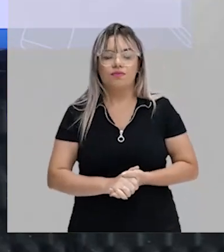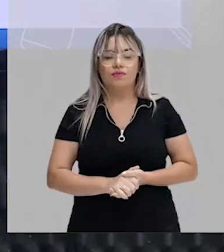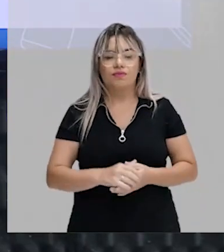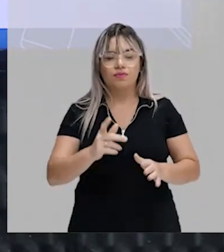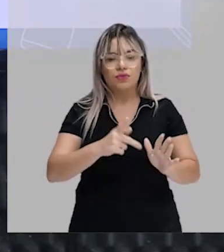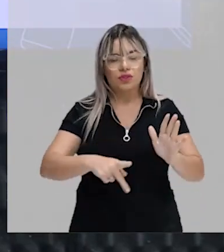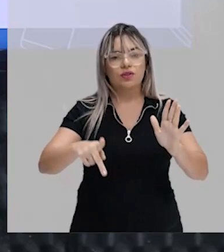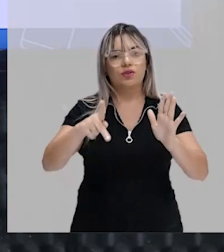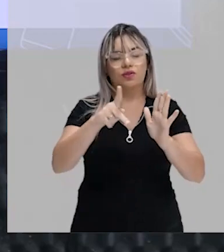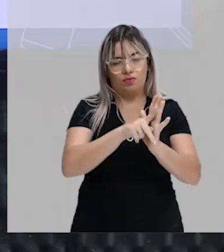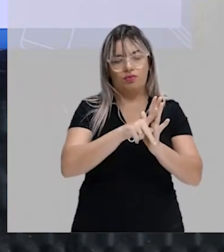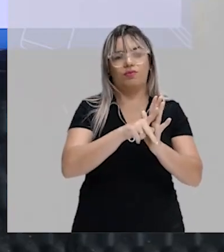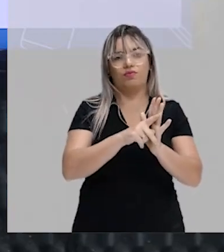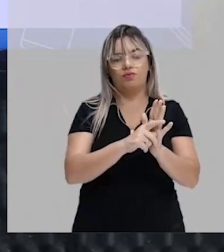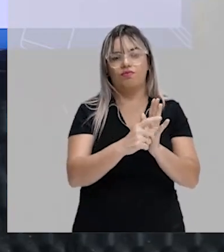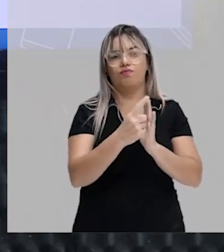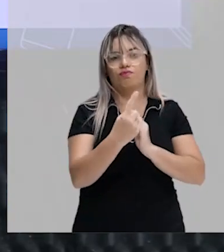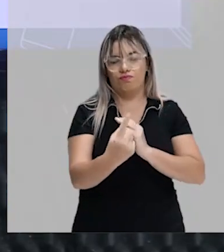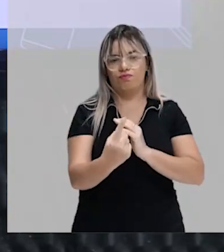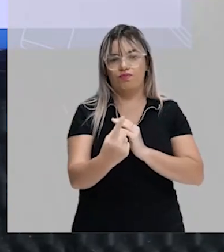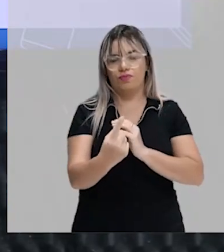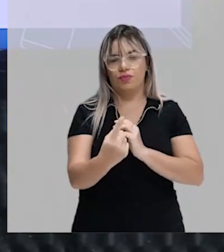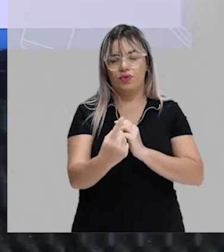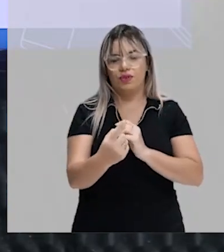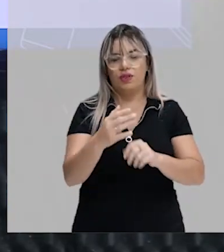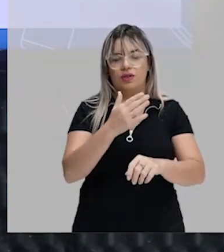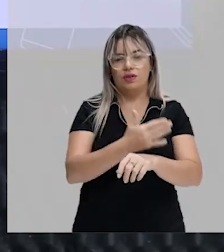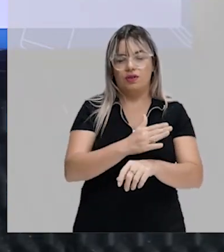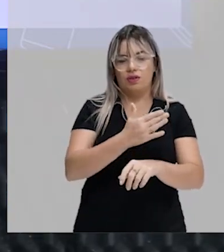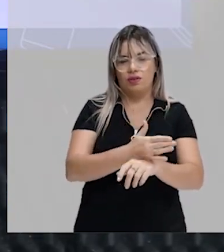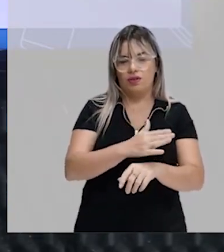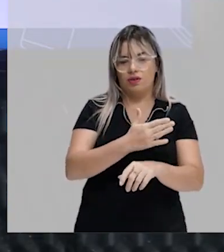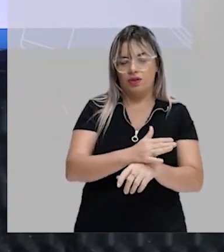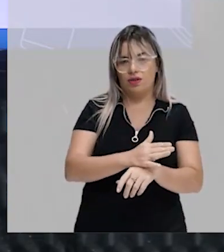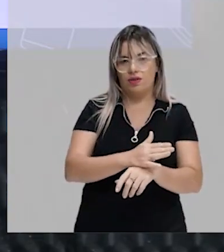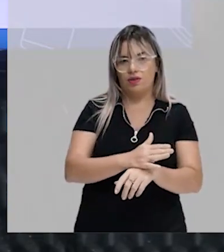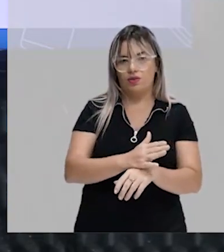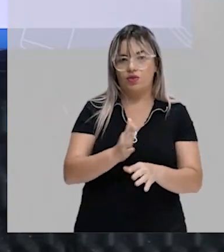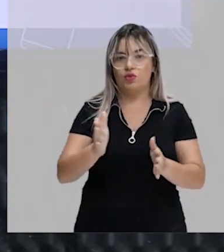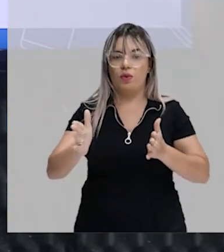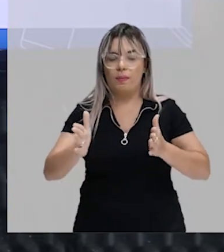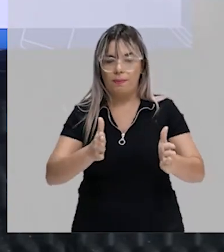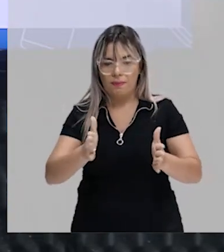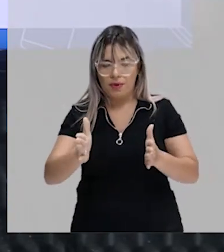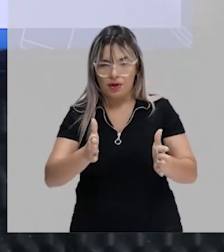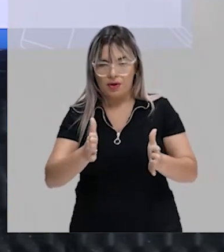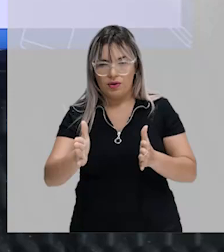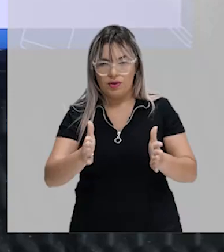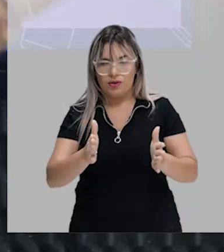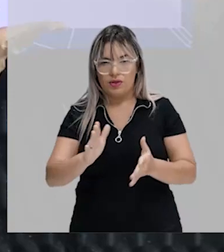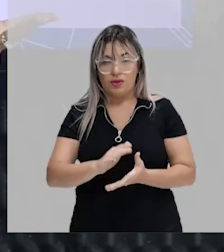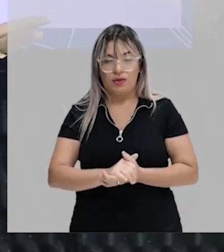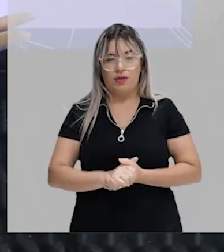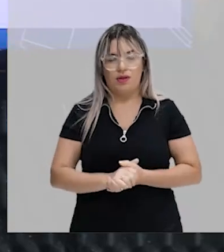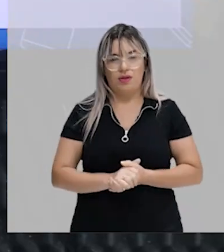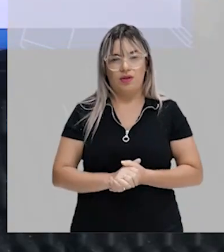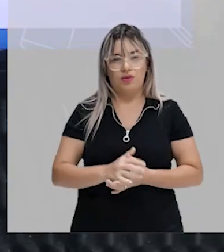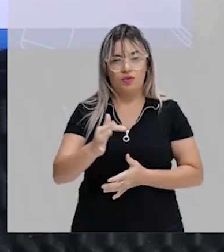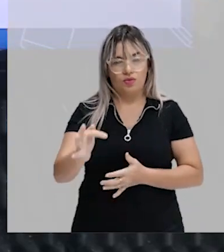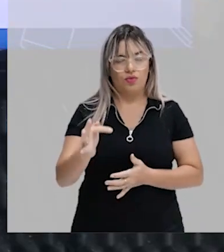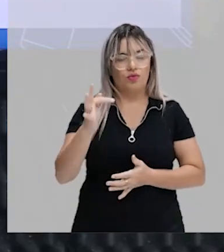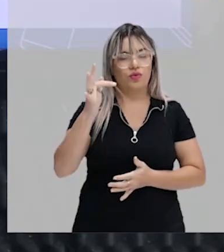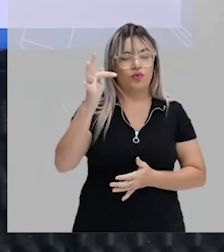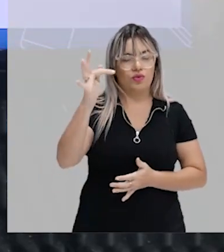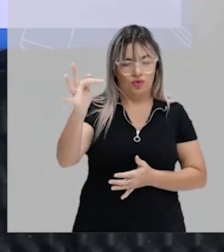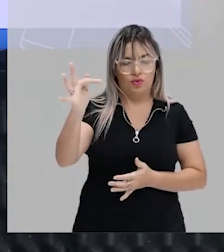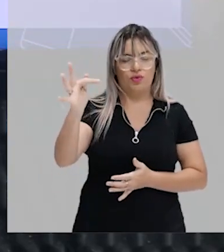estilos individuais, são práticos de estilos de uma época. Daqui a alguns anos, talvez